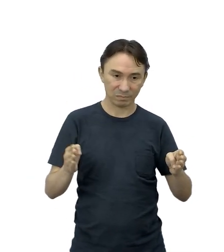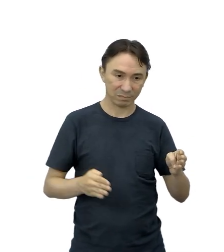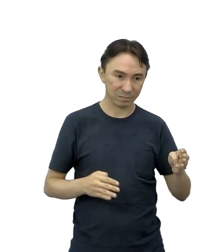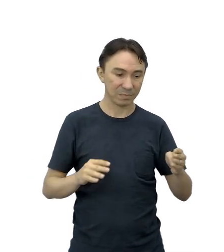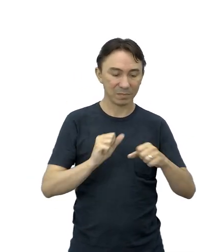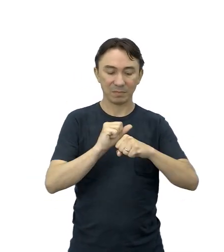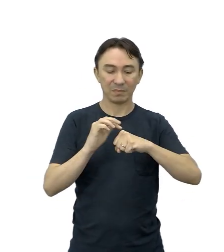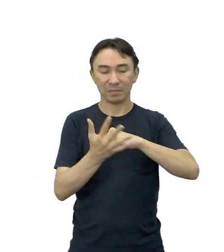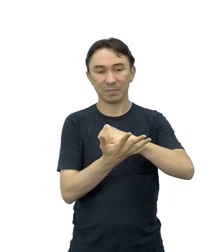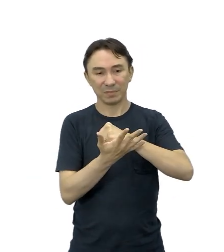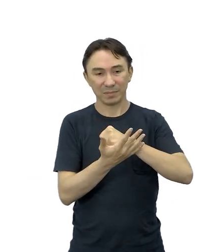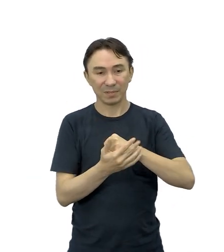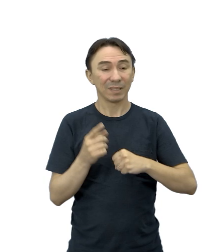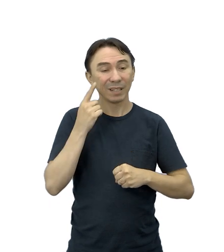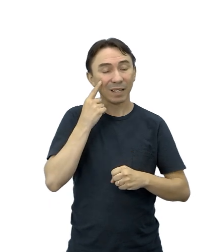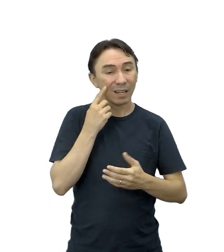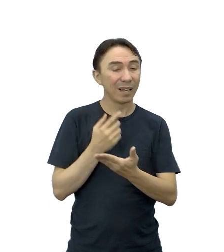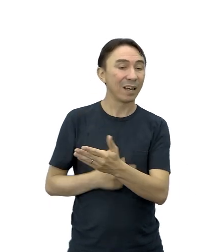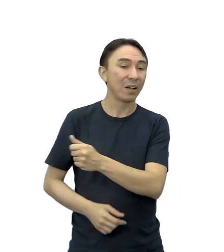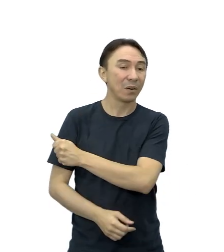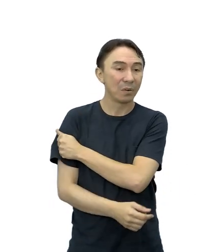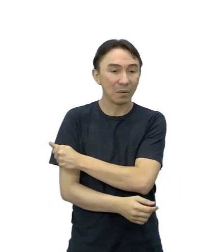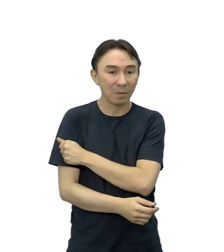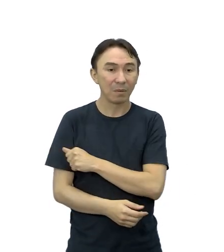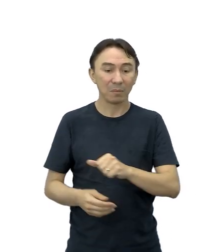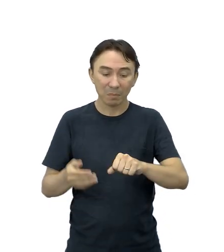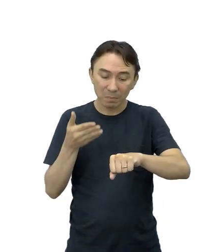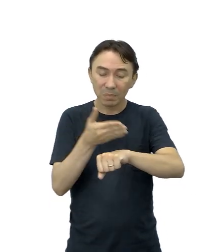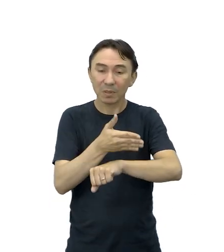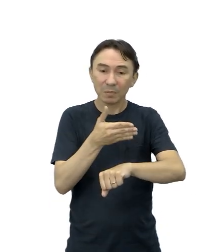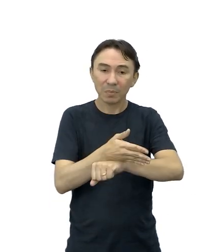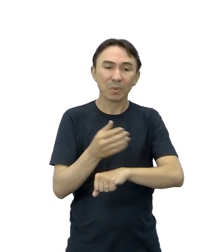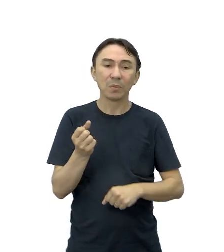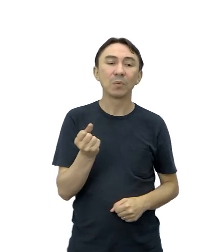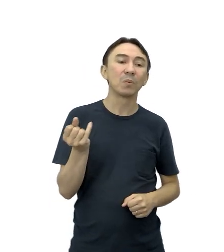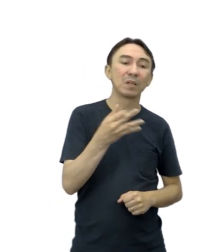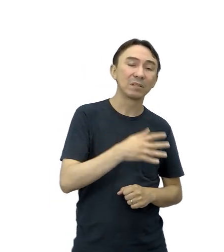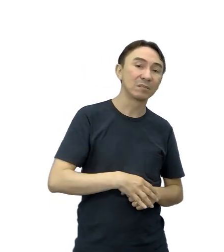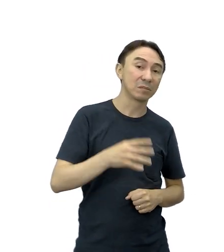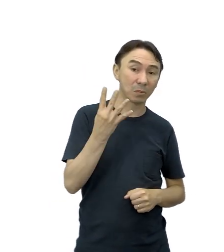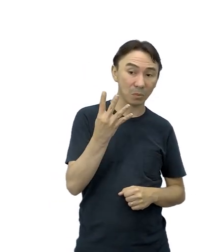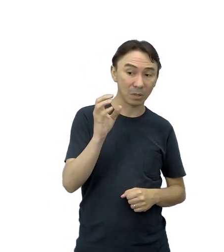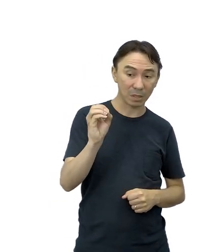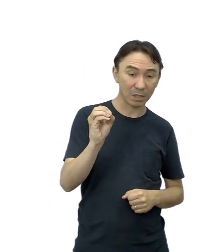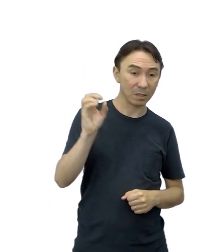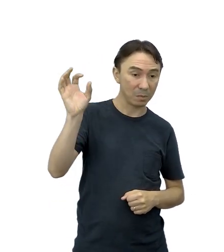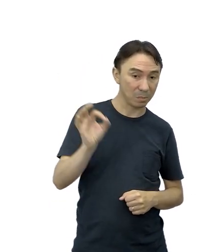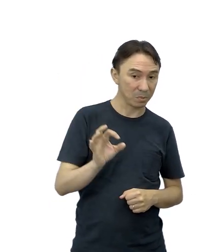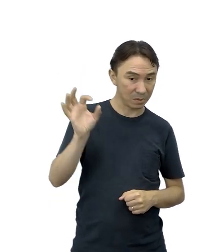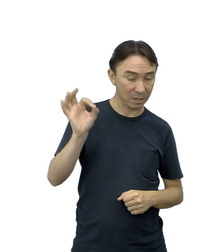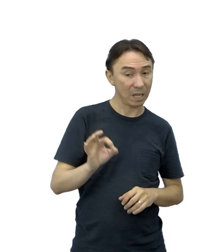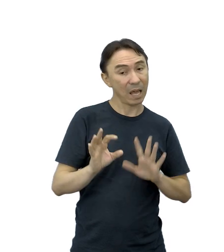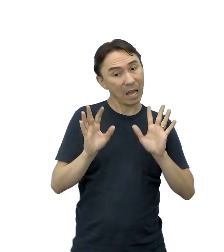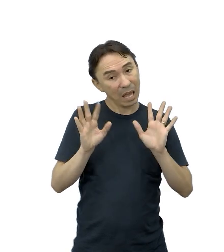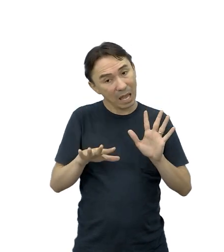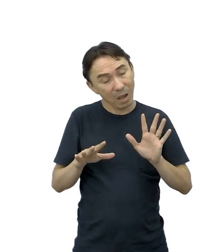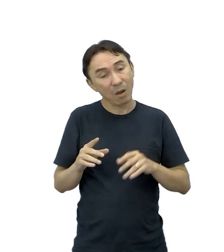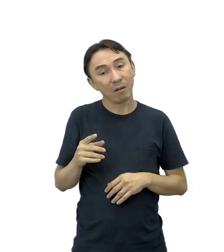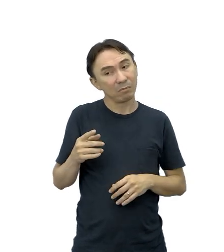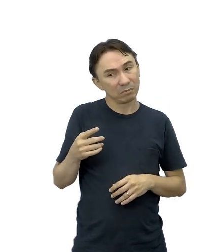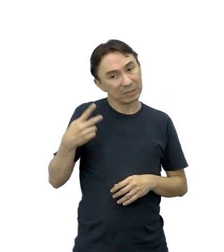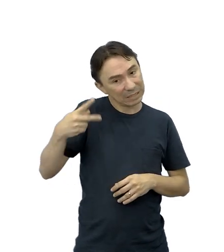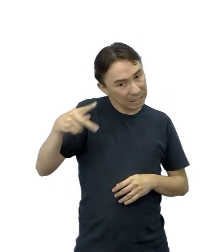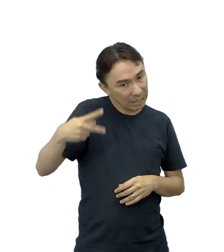estudantes, 40% dessa diretoria, né? Na verdade, é só dessa diretoria, nós pegamos aqui aleatoriamente uma